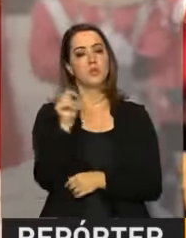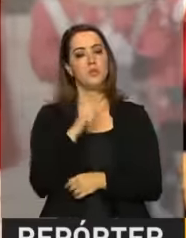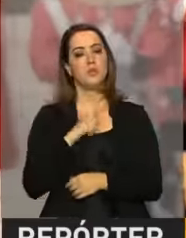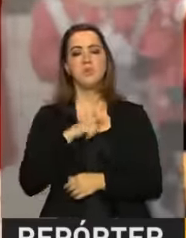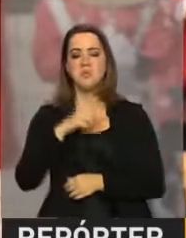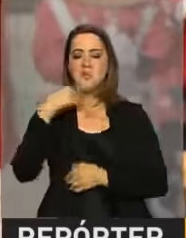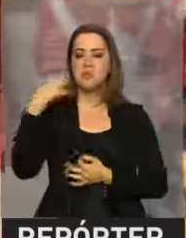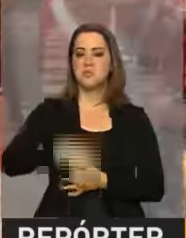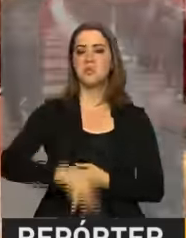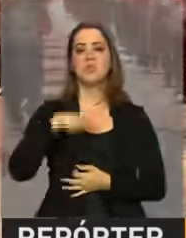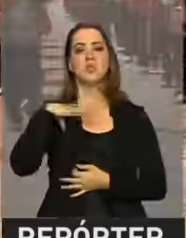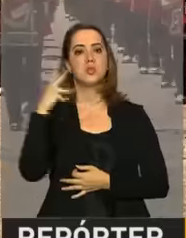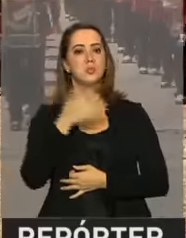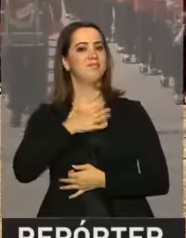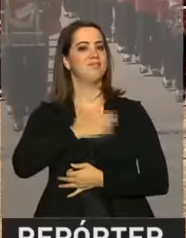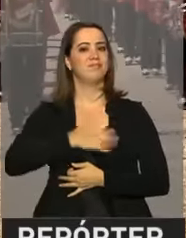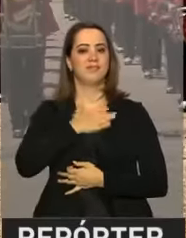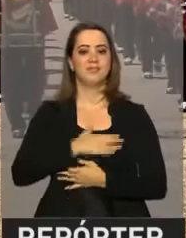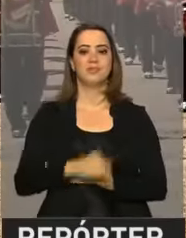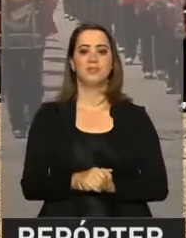tenho certeza que todos gostarão.